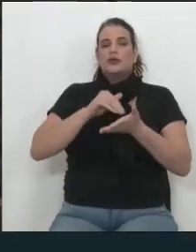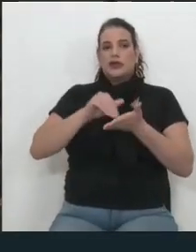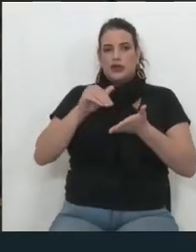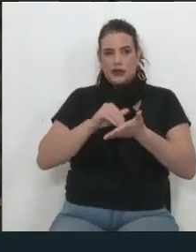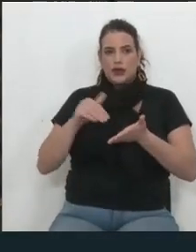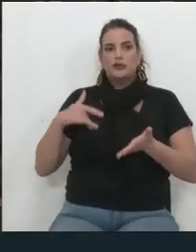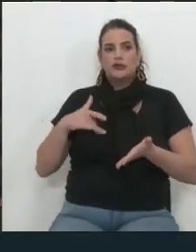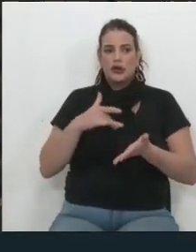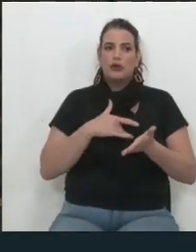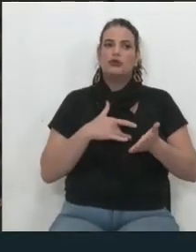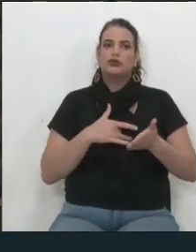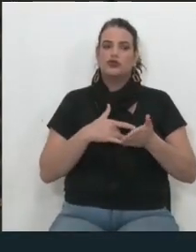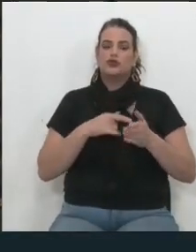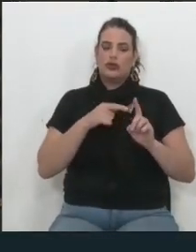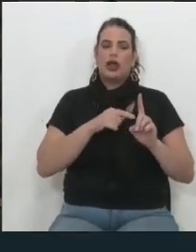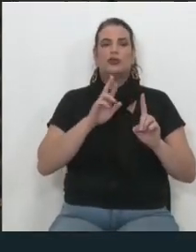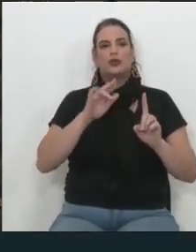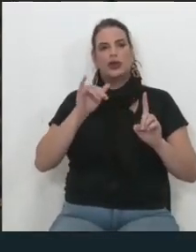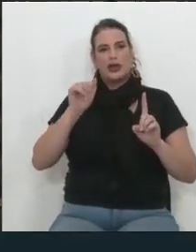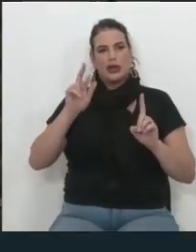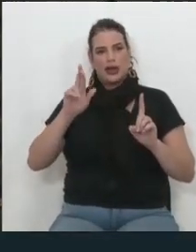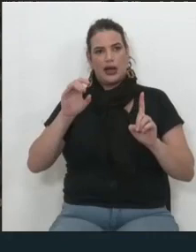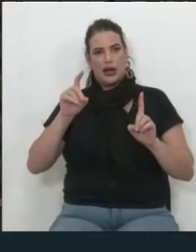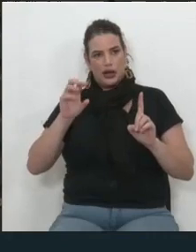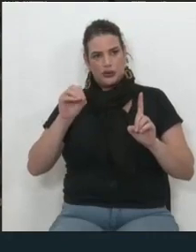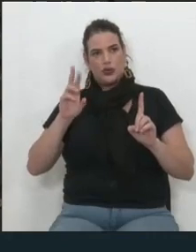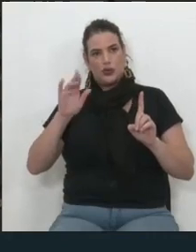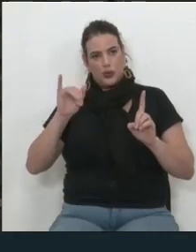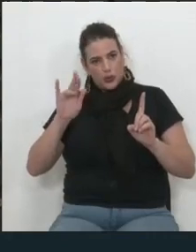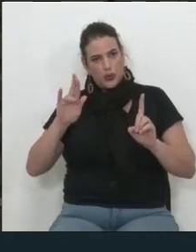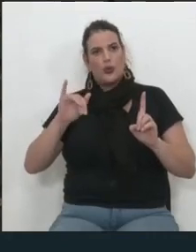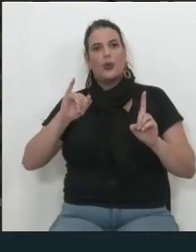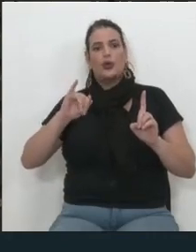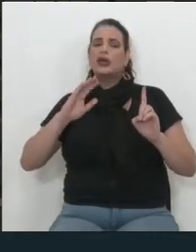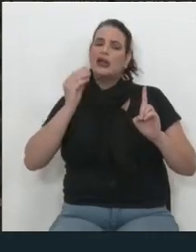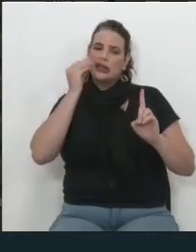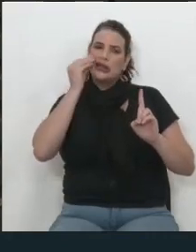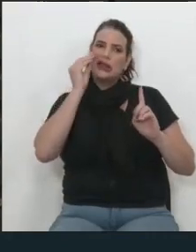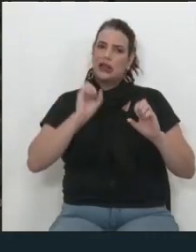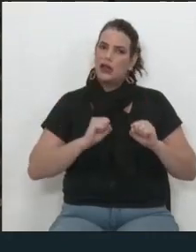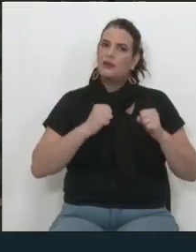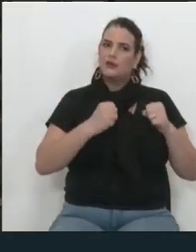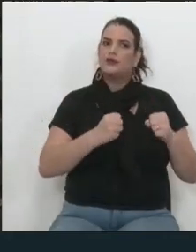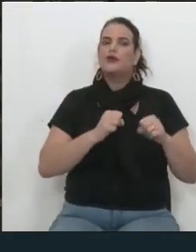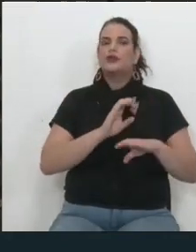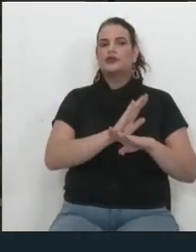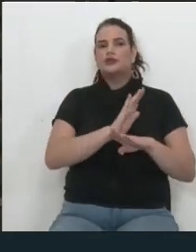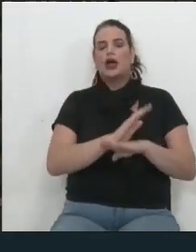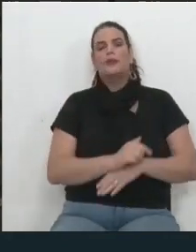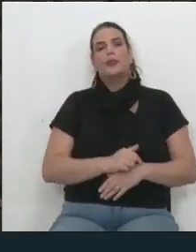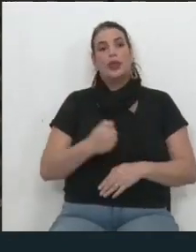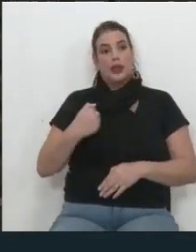Rui, em ajudar. Inclusive, fui cobrar também a questão dos médicos,